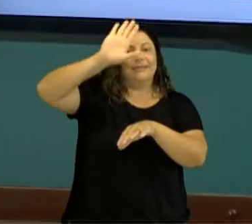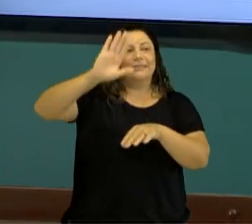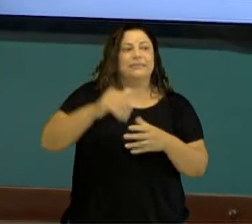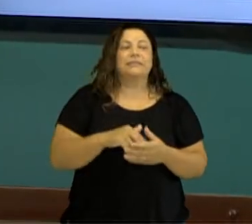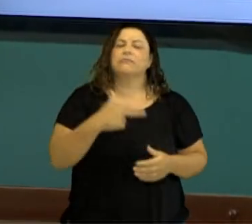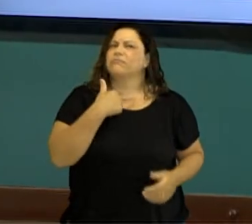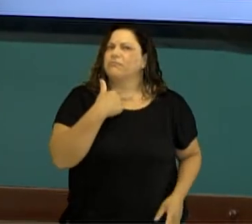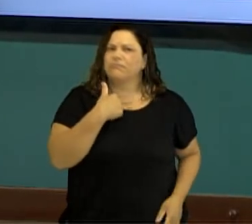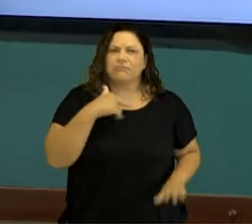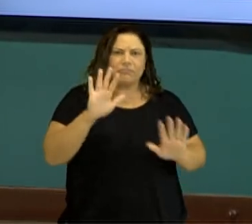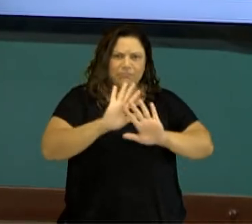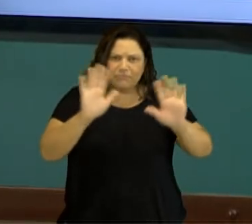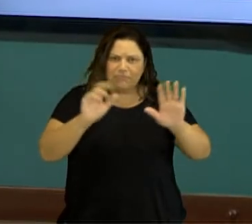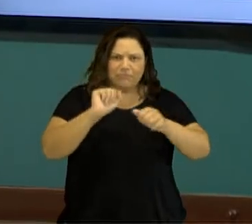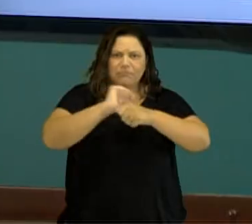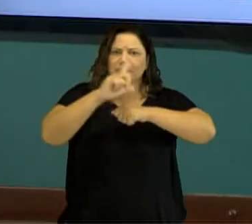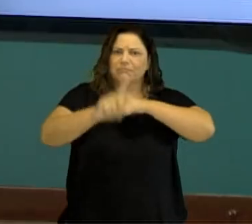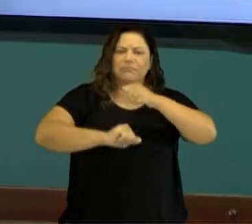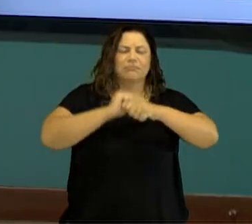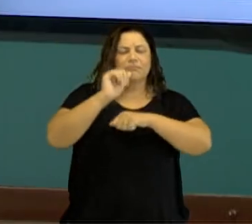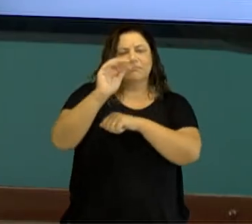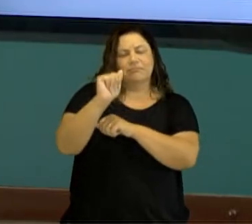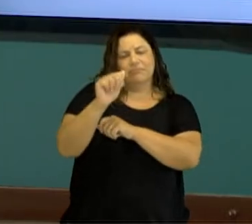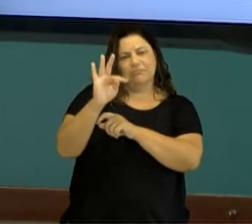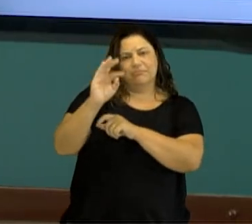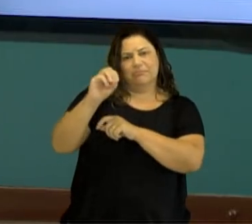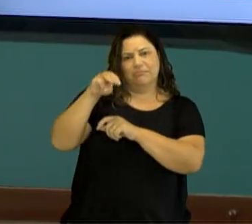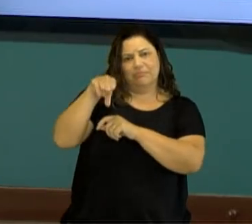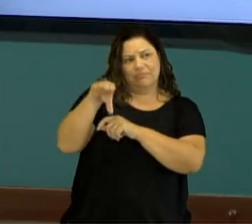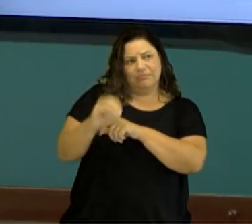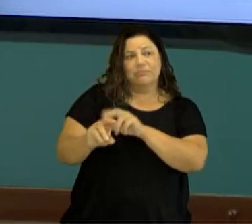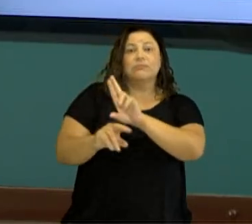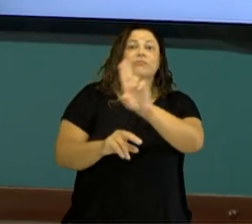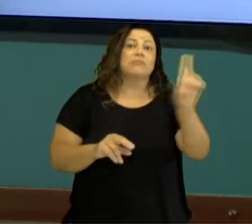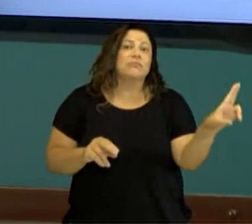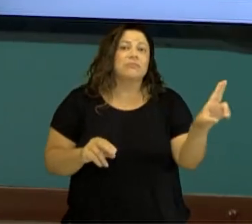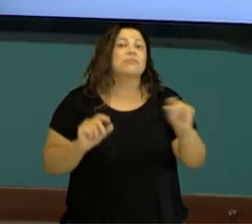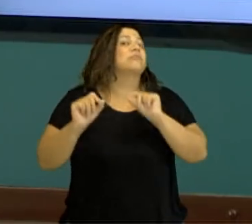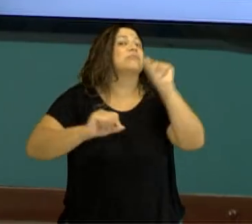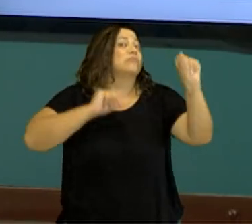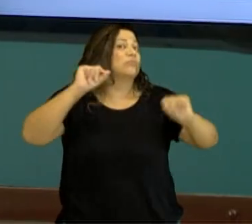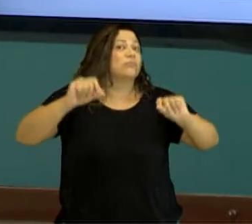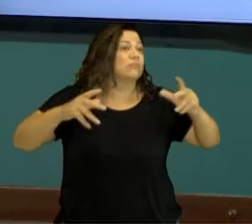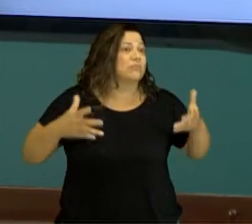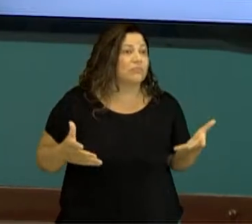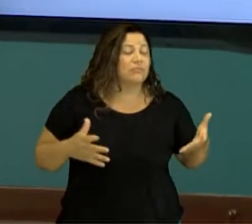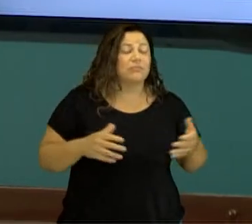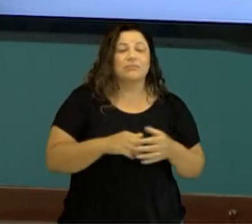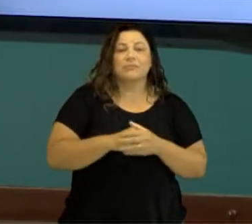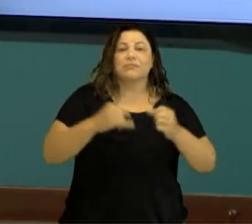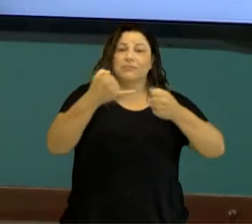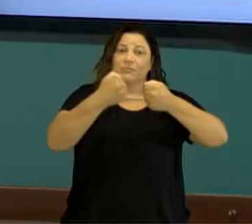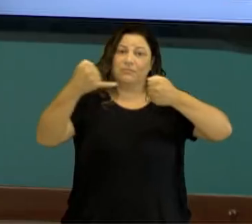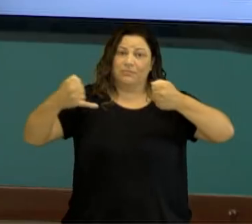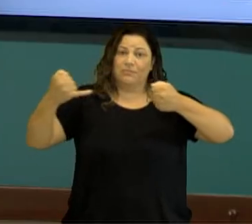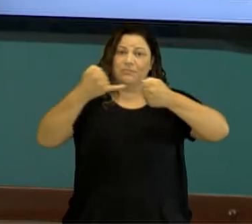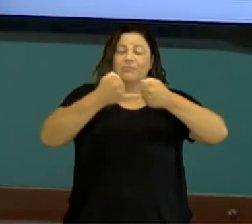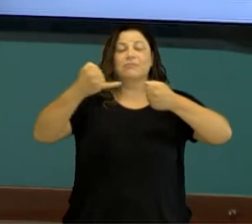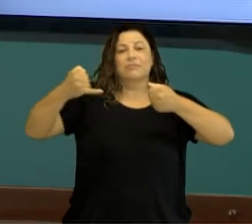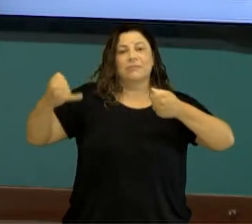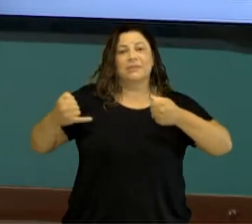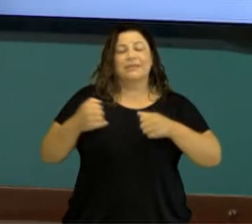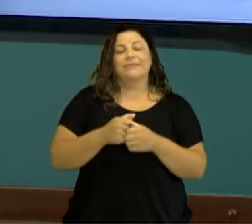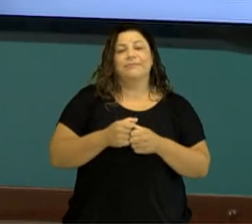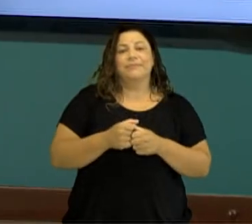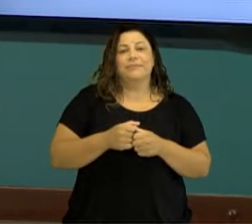mais chamar de átomo apenas. Agora isso aqui receberá o nome de, olha lá, ó, íon.